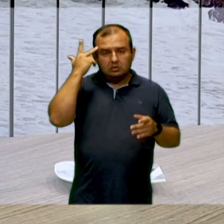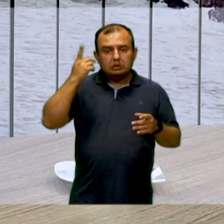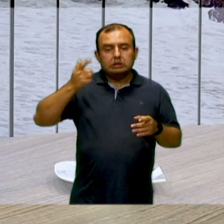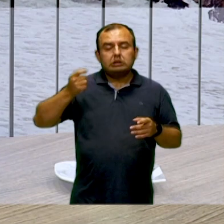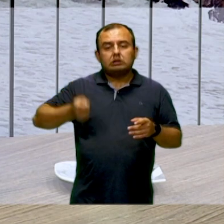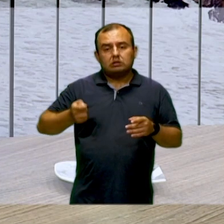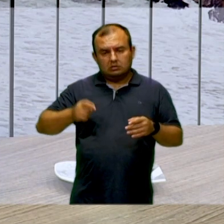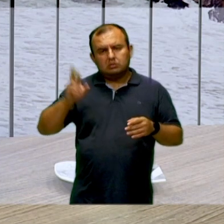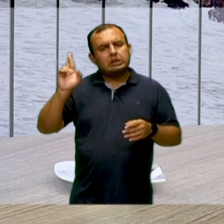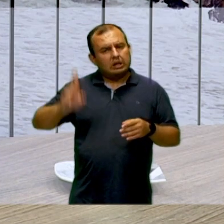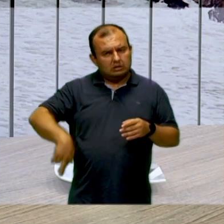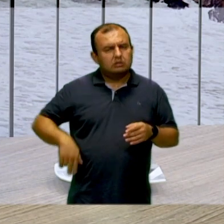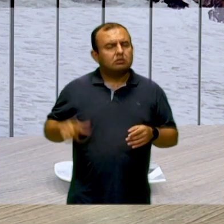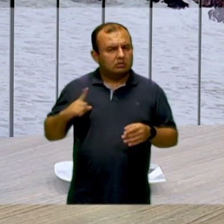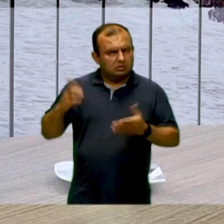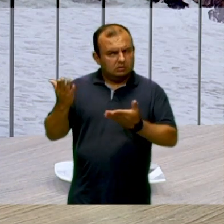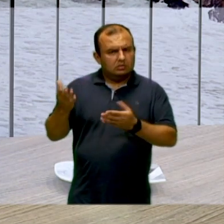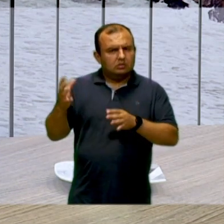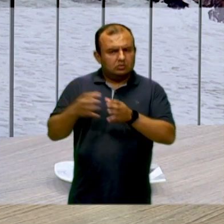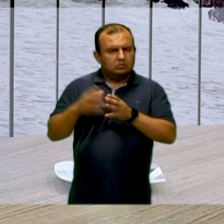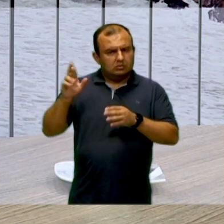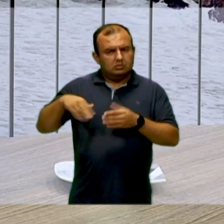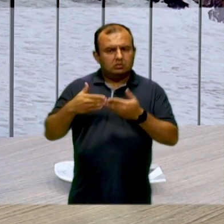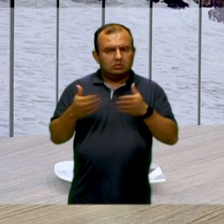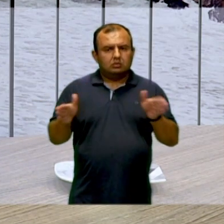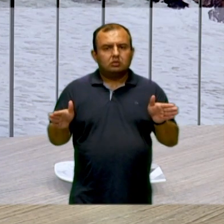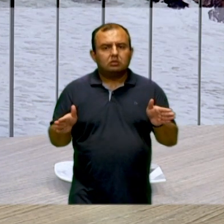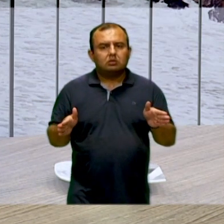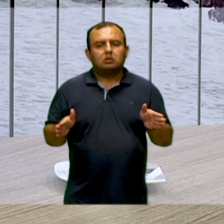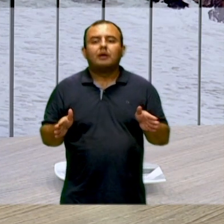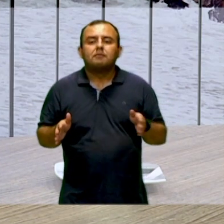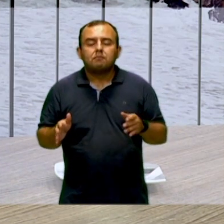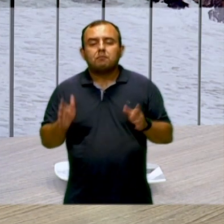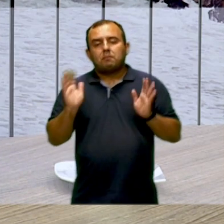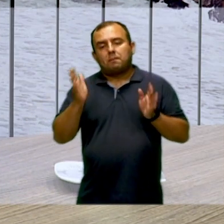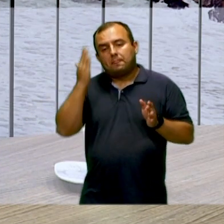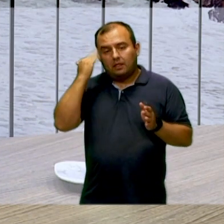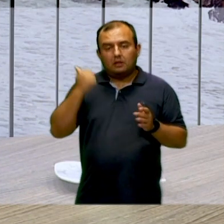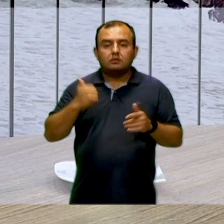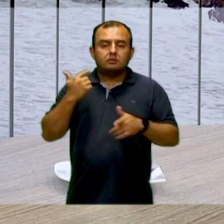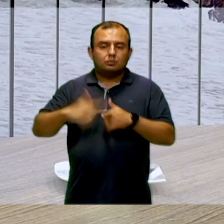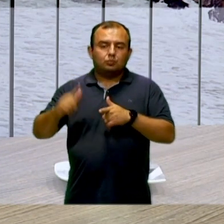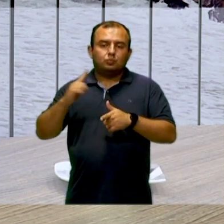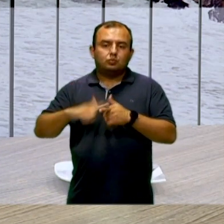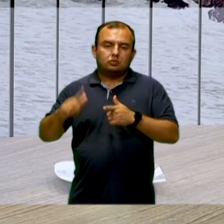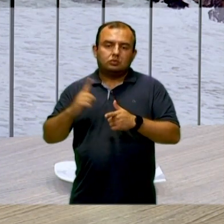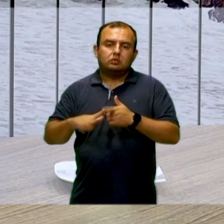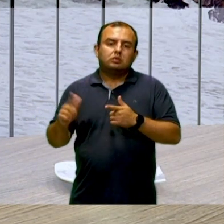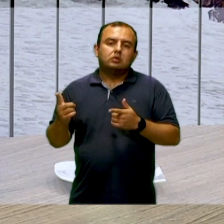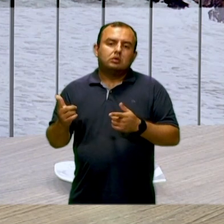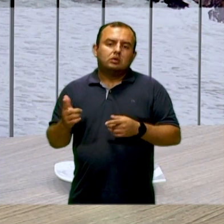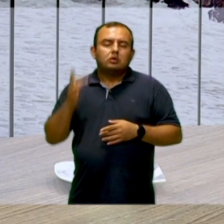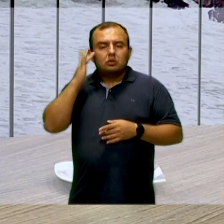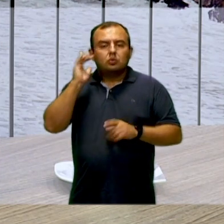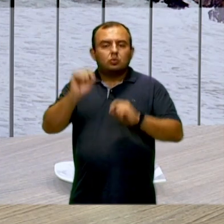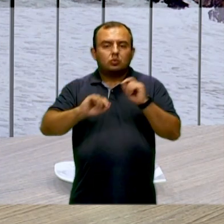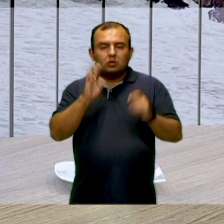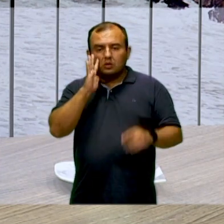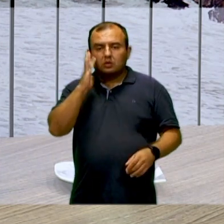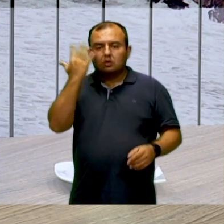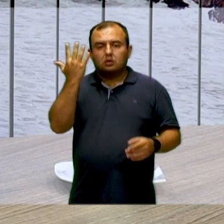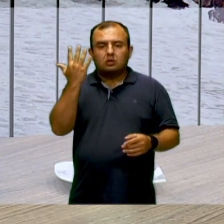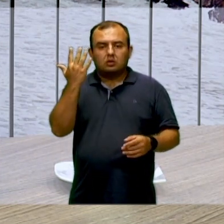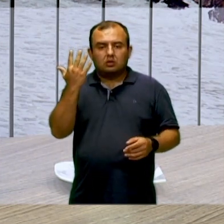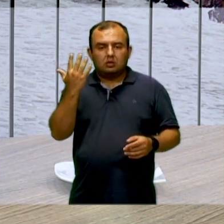insistindo com razão, para que fosse aberto, né? Mas, já sabendo desse problema, nós achávamos que nós íamos resolver